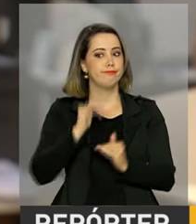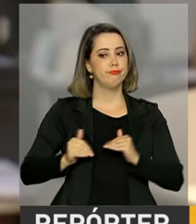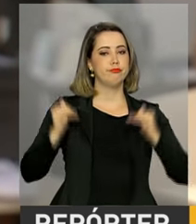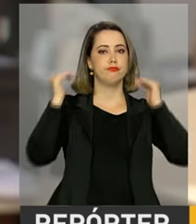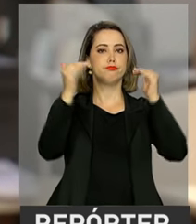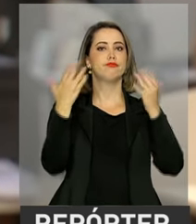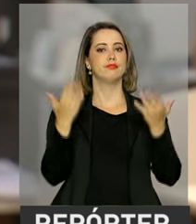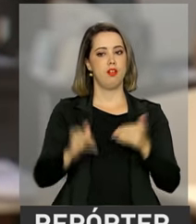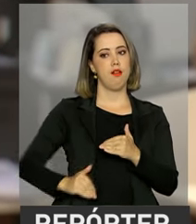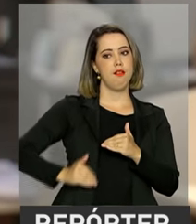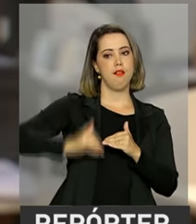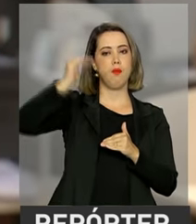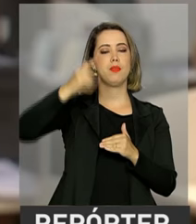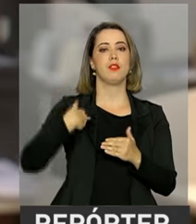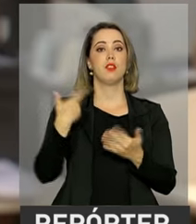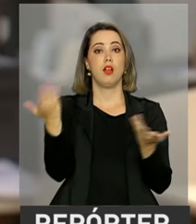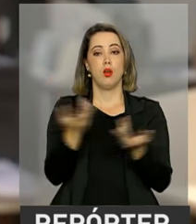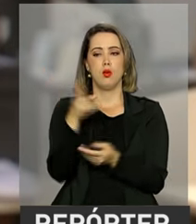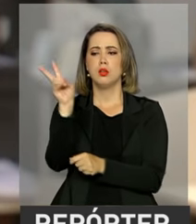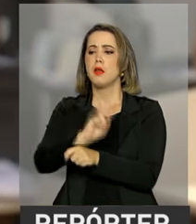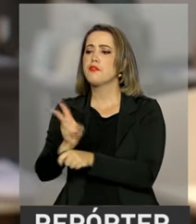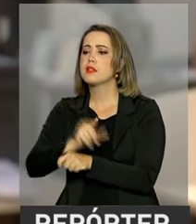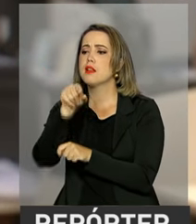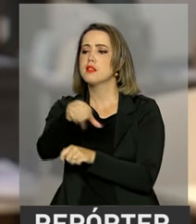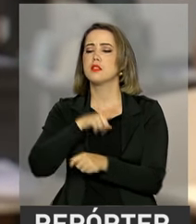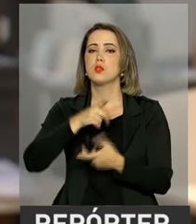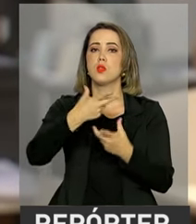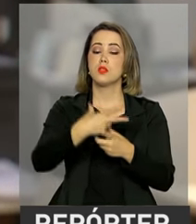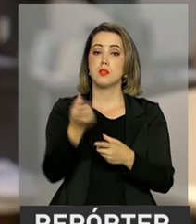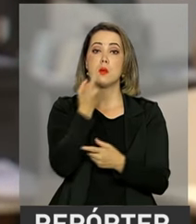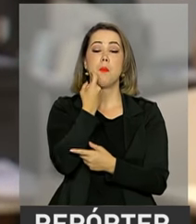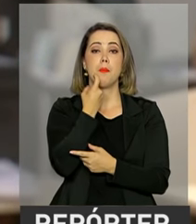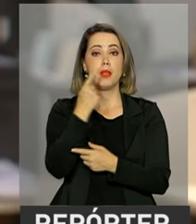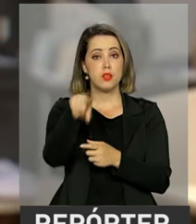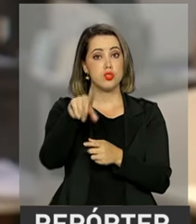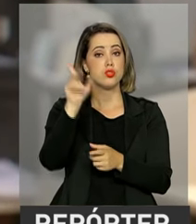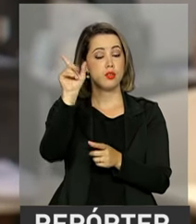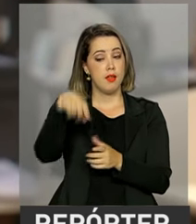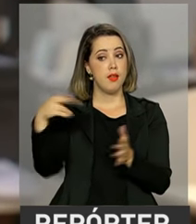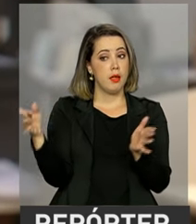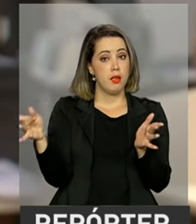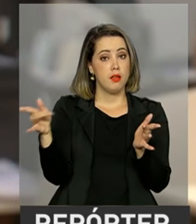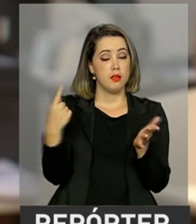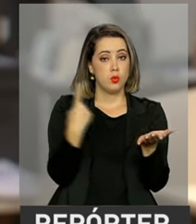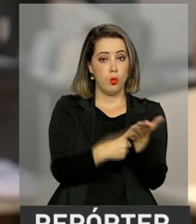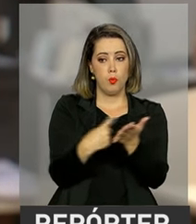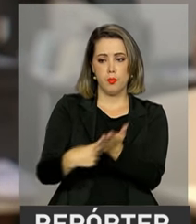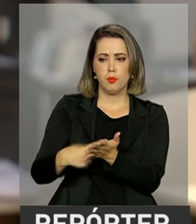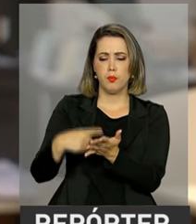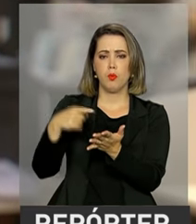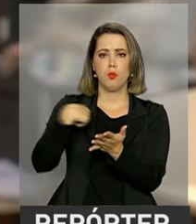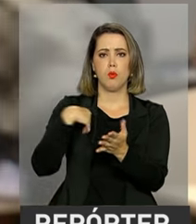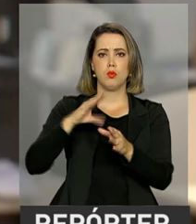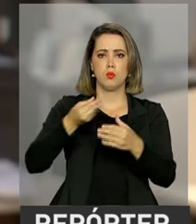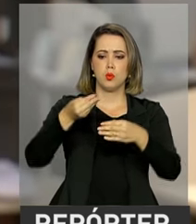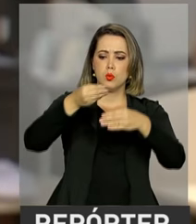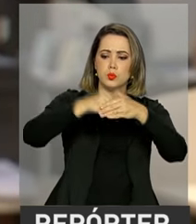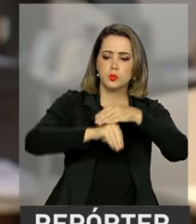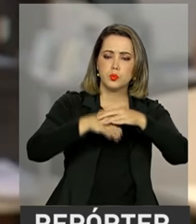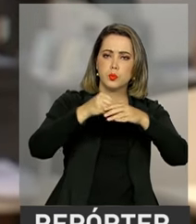que se apura é que os peixes que estão dentro das embalagens são da espécie que aparece no rótulo no total os fiscais coletaram